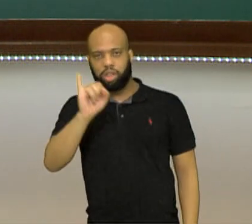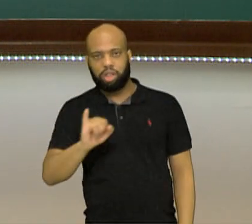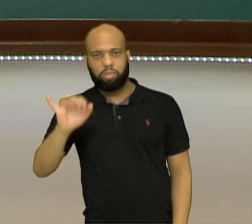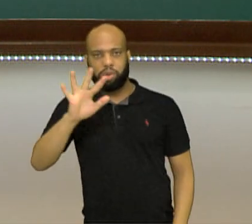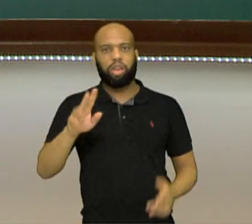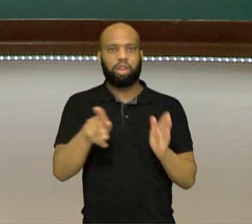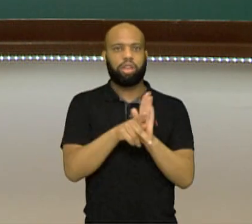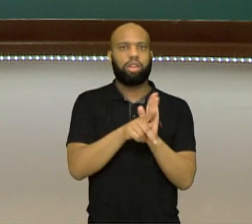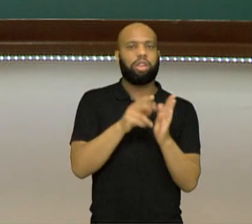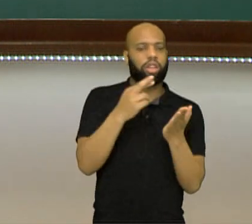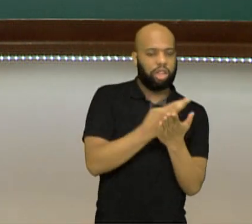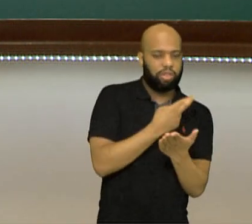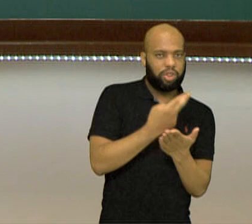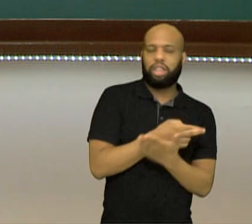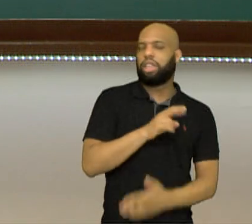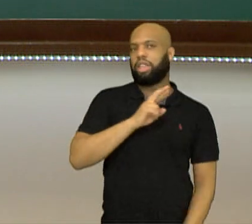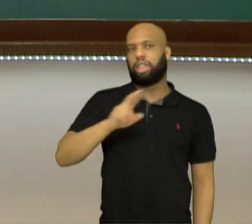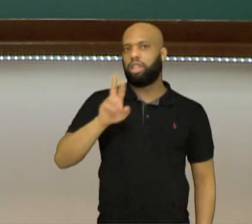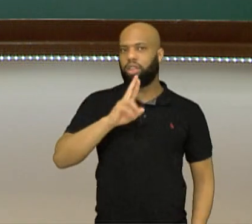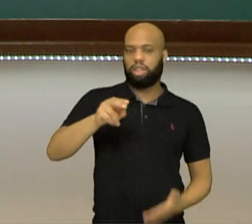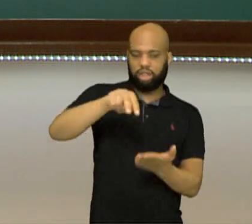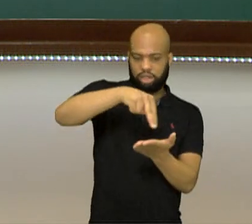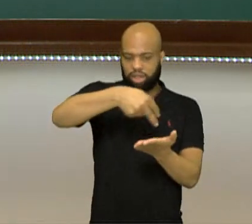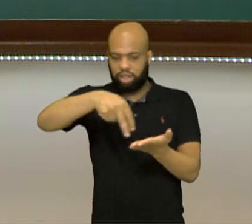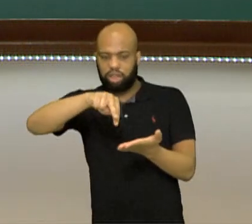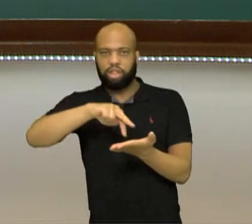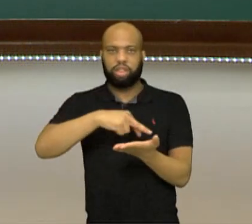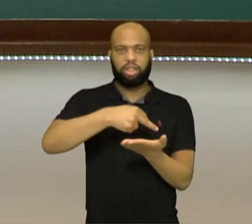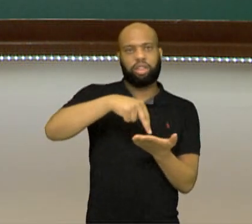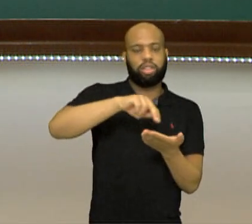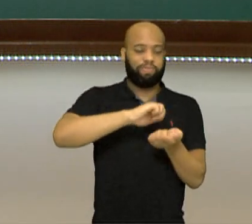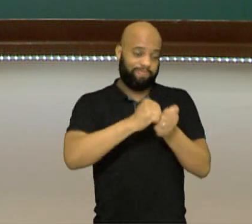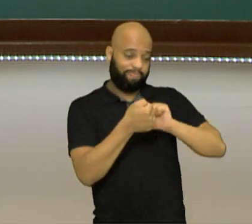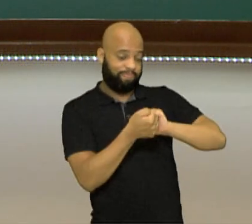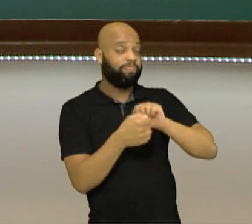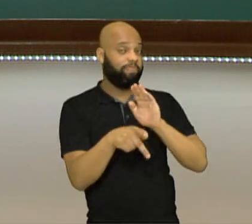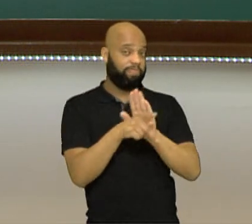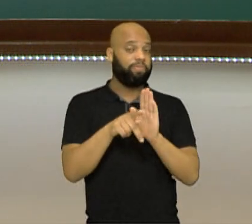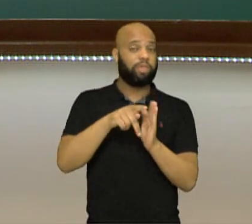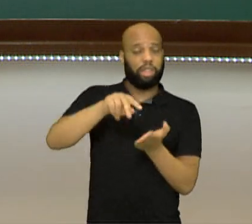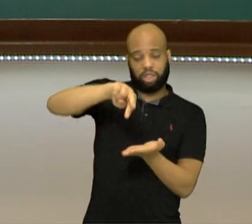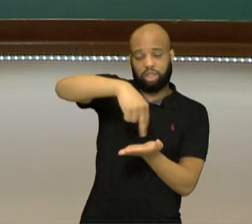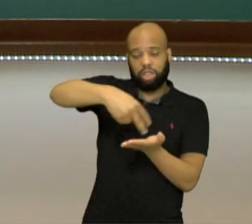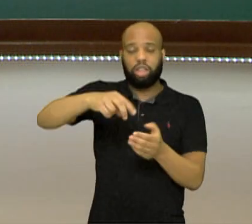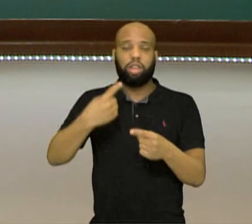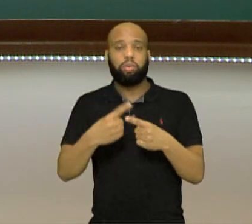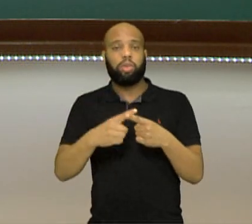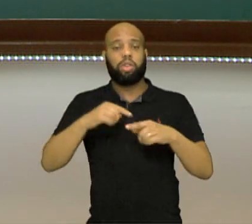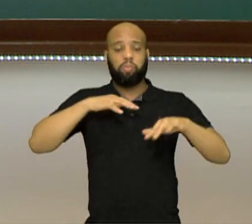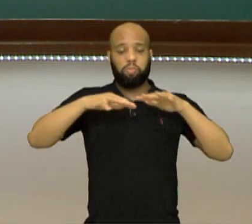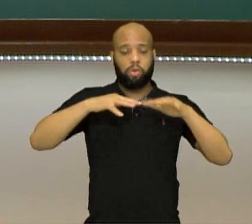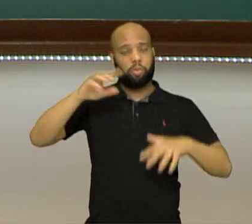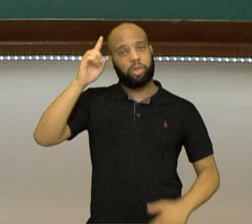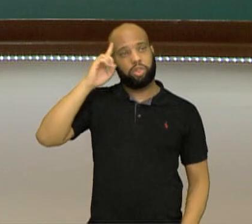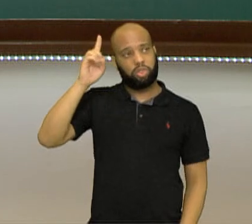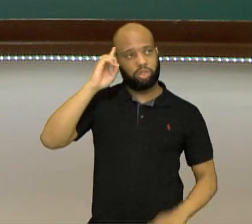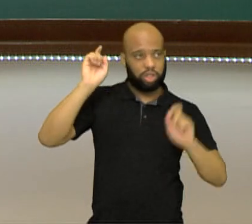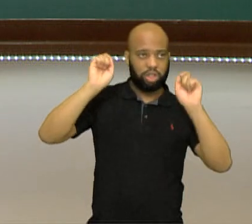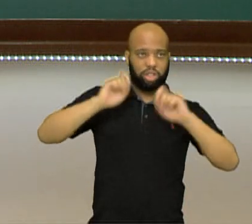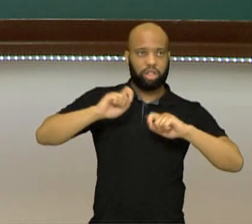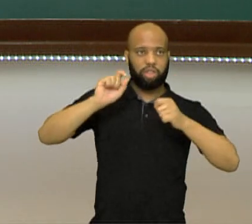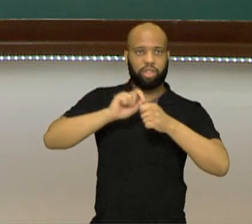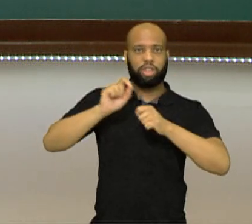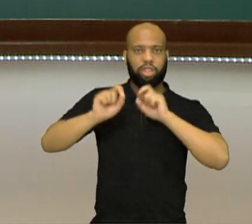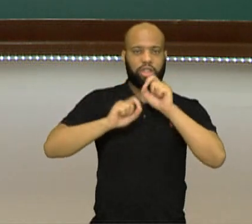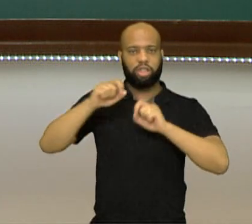não sejam de danças, ok? E transformá-la em danças, ou seja, movimentos do cotidiano que eu posso levar